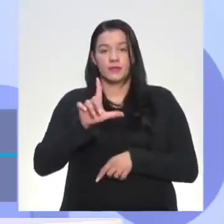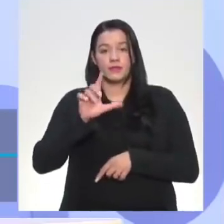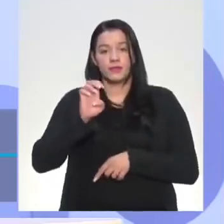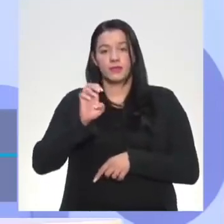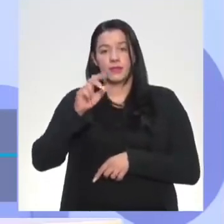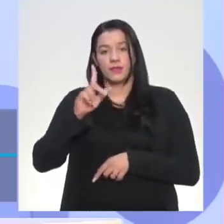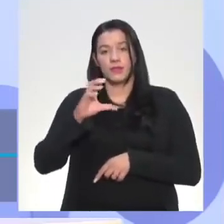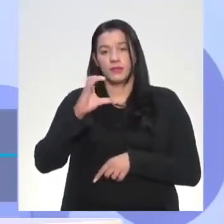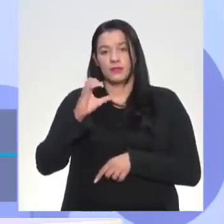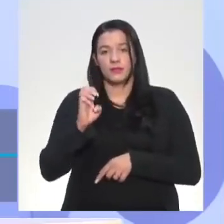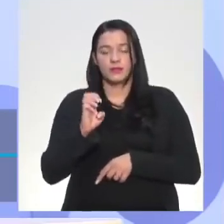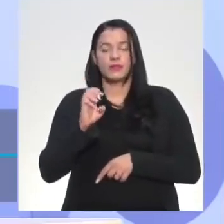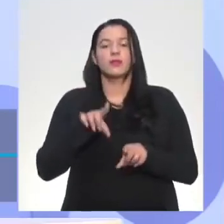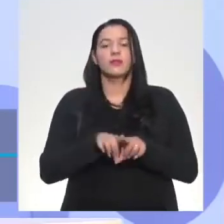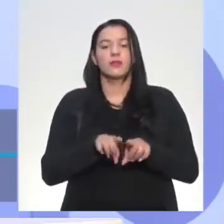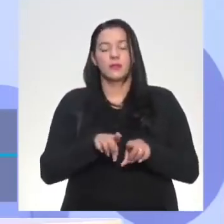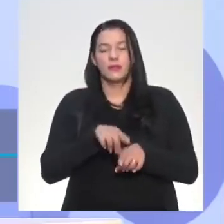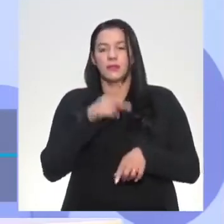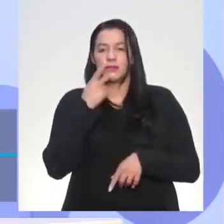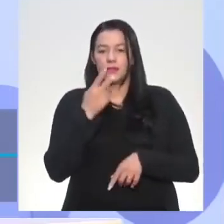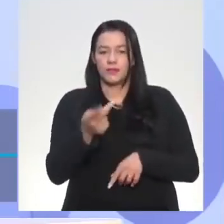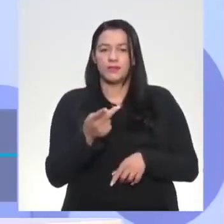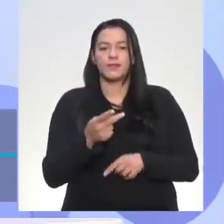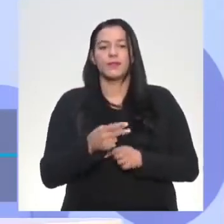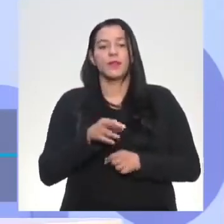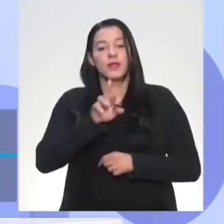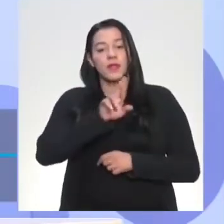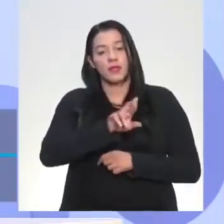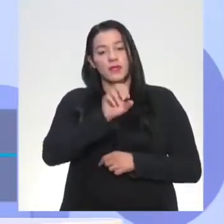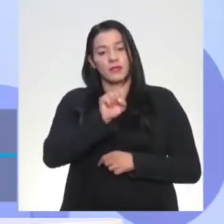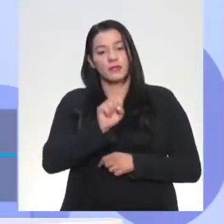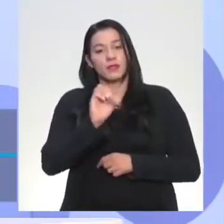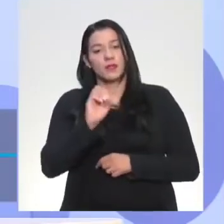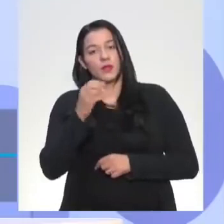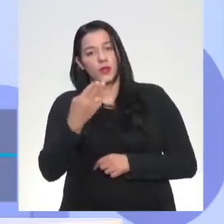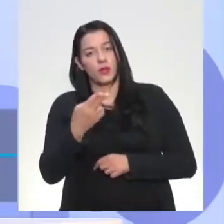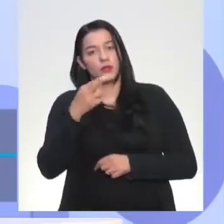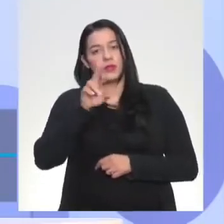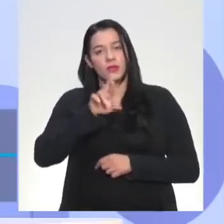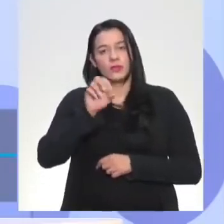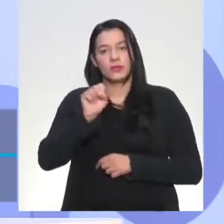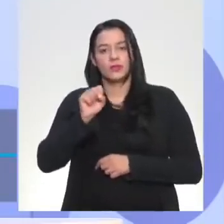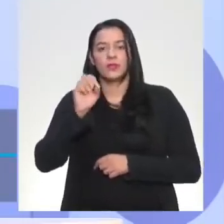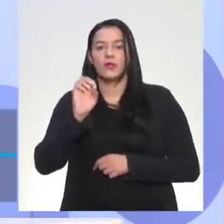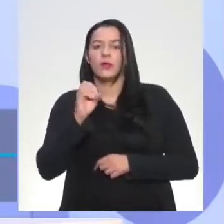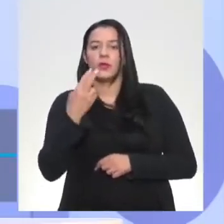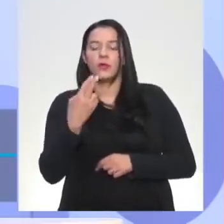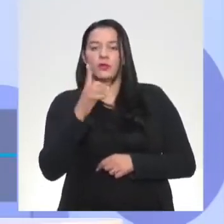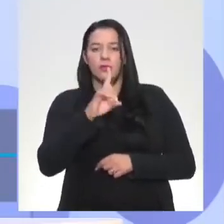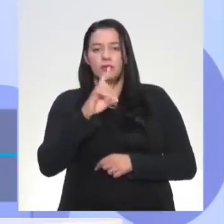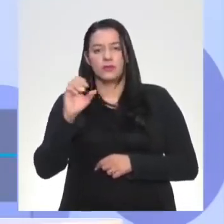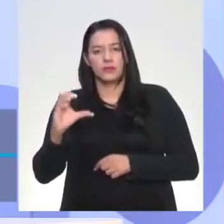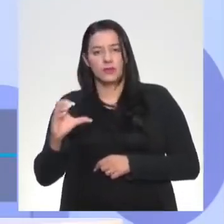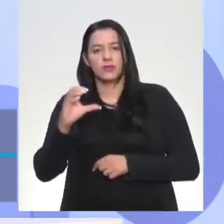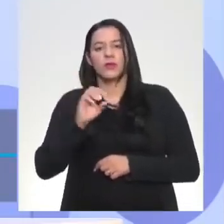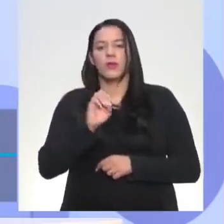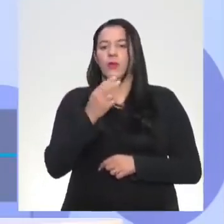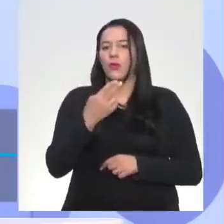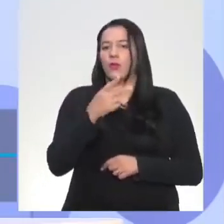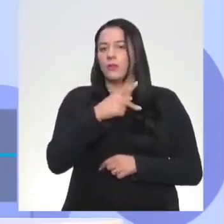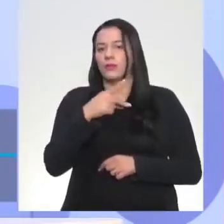Chagas, é isso, tá? Aí ela descreve, bem legal, RS ou SR, CD ou DC e MP